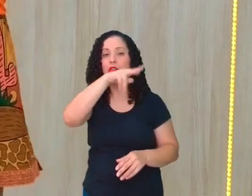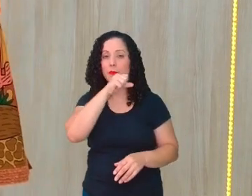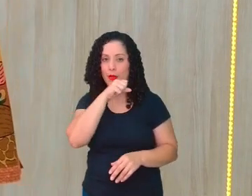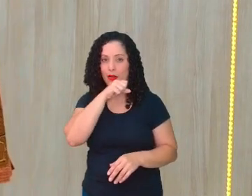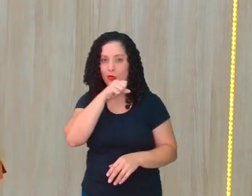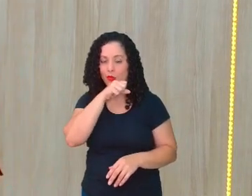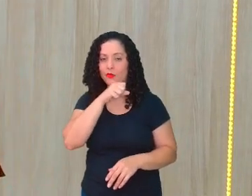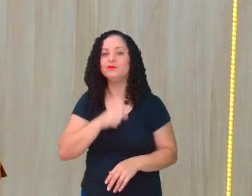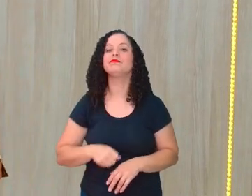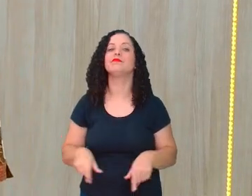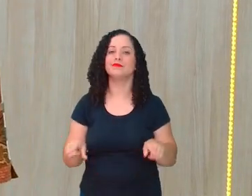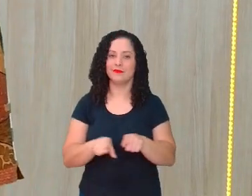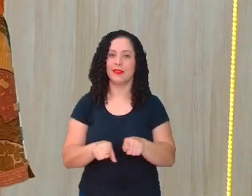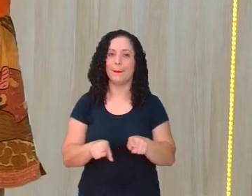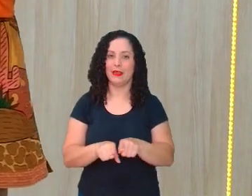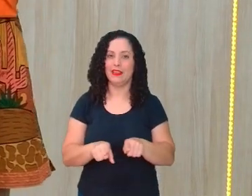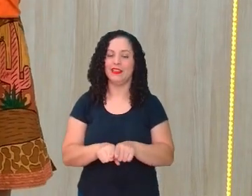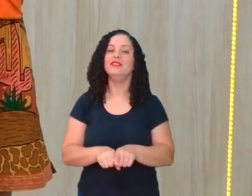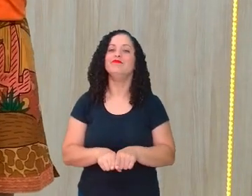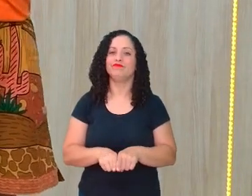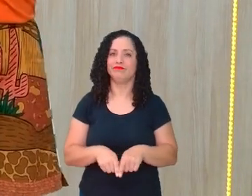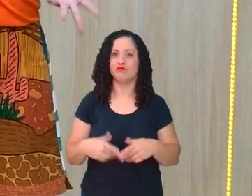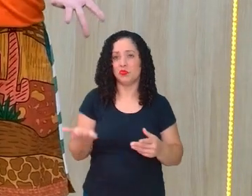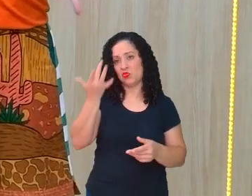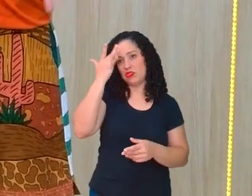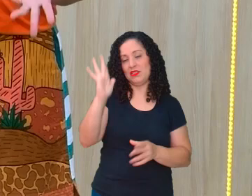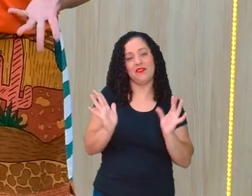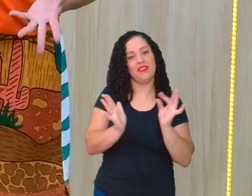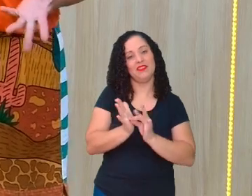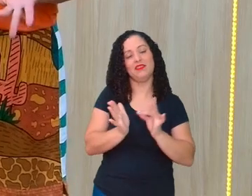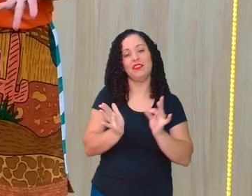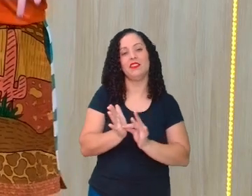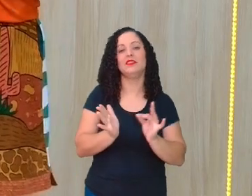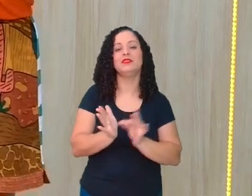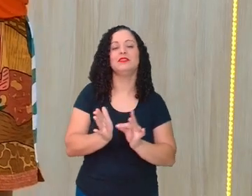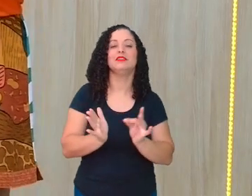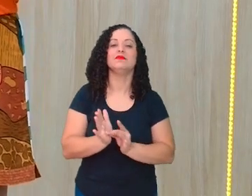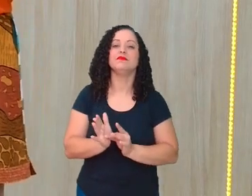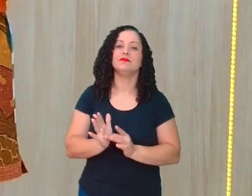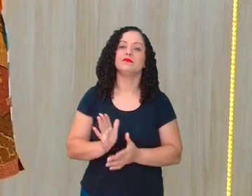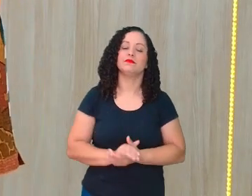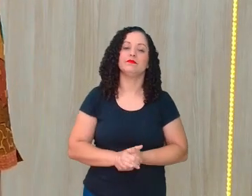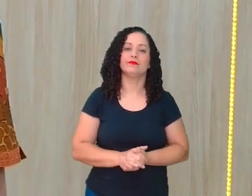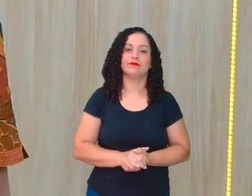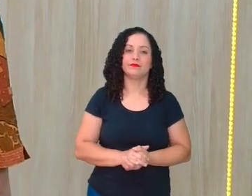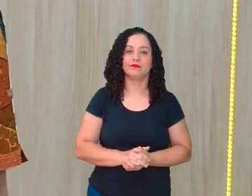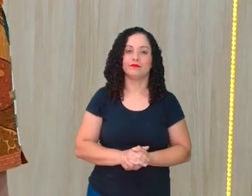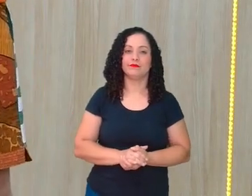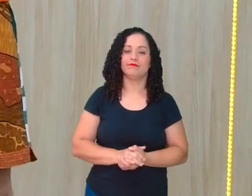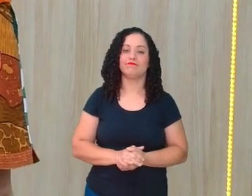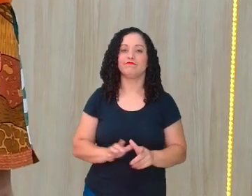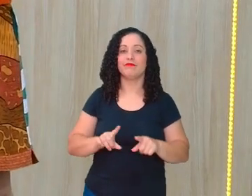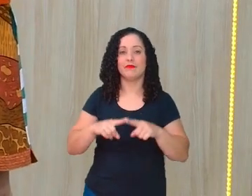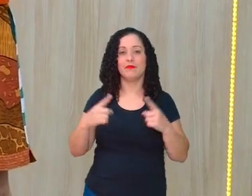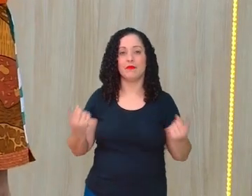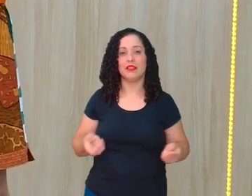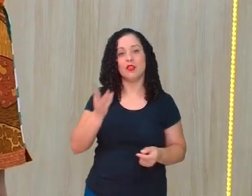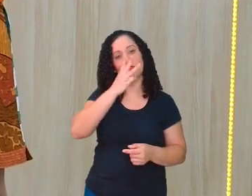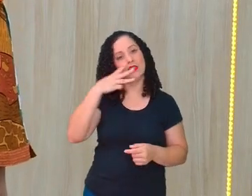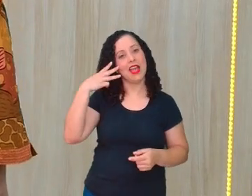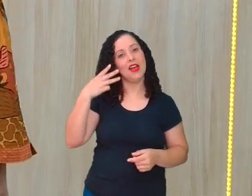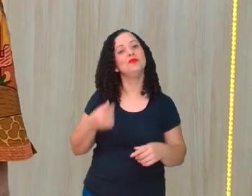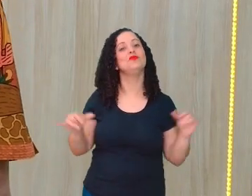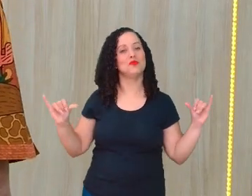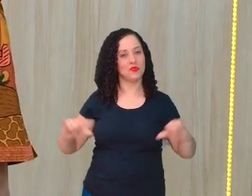que fazia tamborim com couro de gato, De não sei se isso é gato. mito, Ai, mito. ou se isso é verdade, né? Ai, que O horror. pobrezinho dos gatos